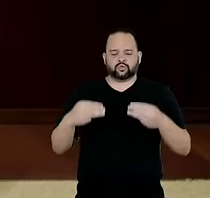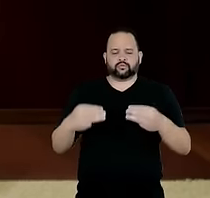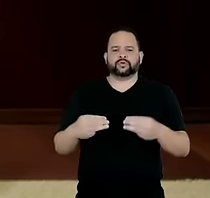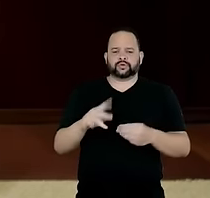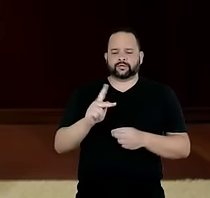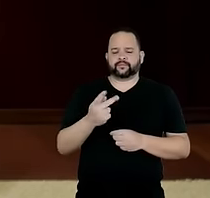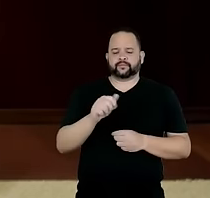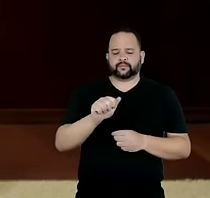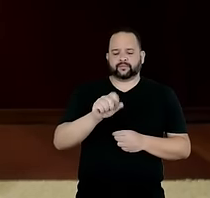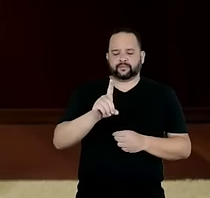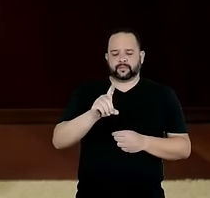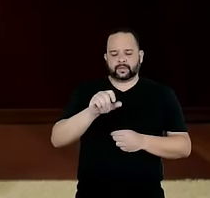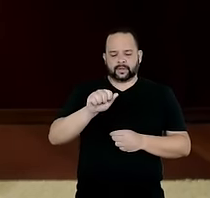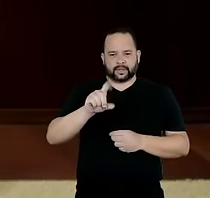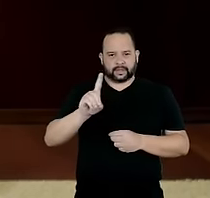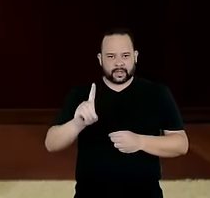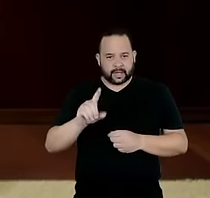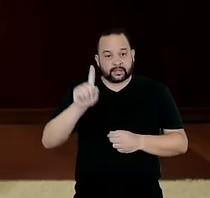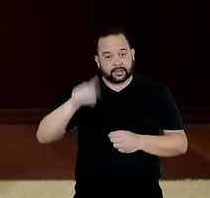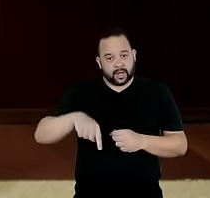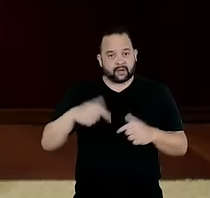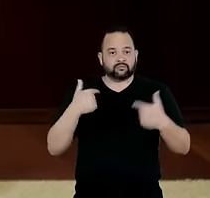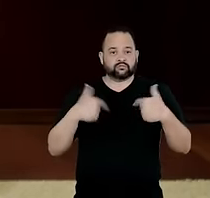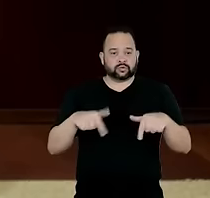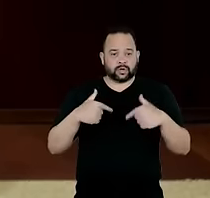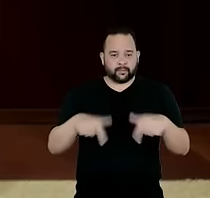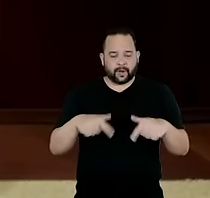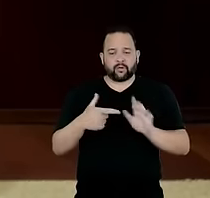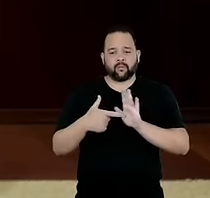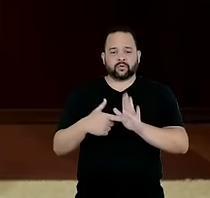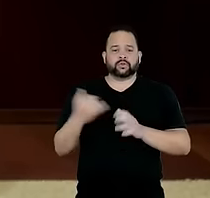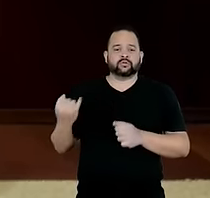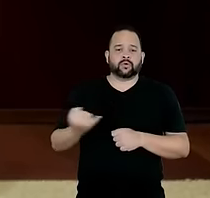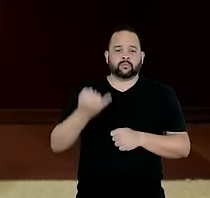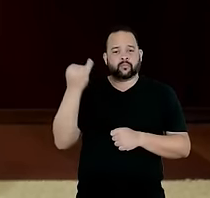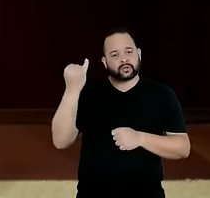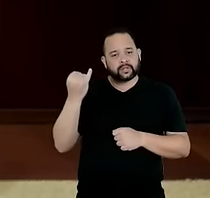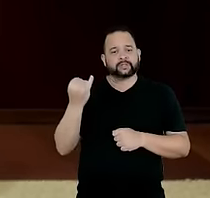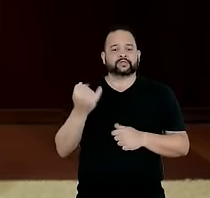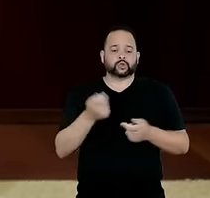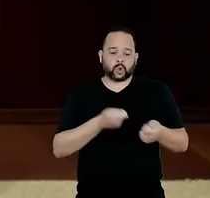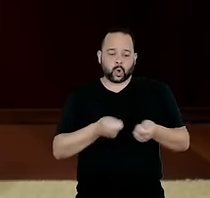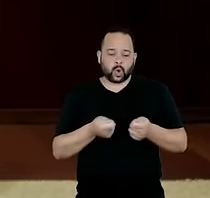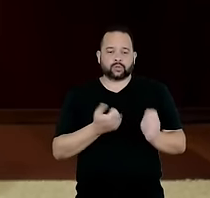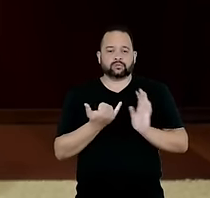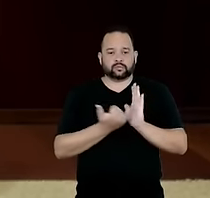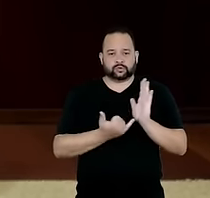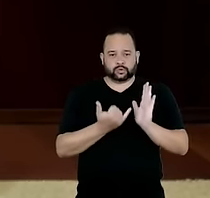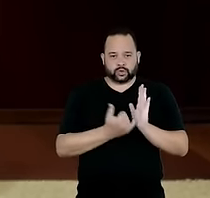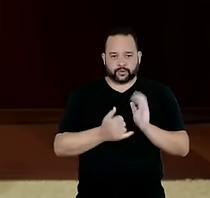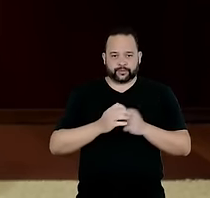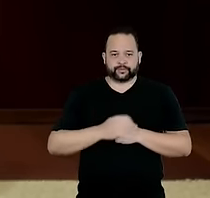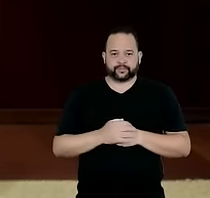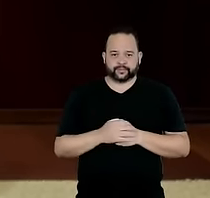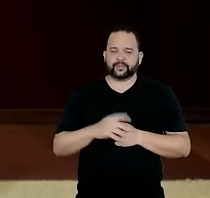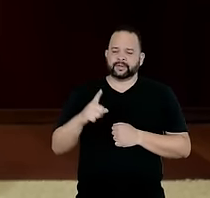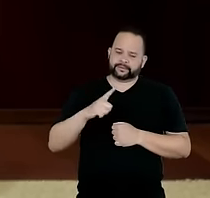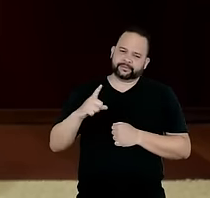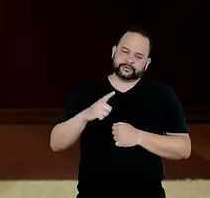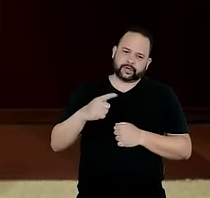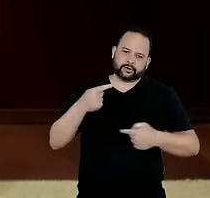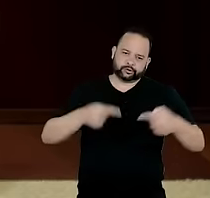justamente um trabalho na cultura da importância do fiscal e o fiscal é uma questão que envolve âmbito federal